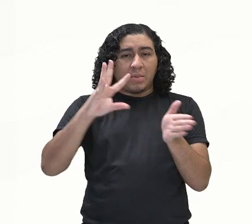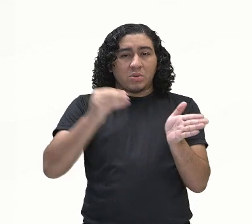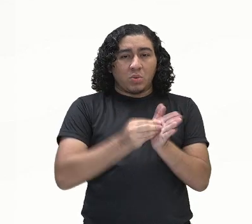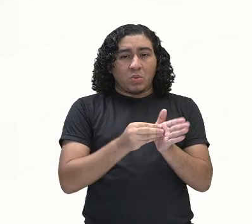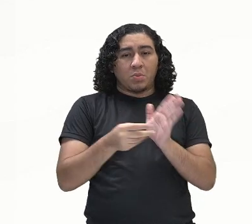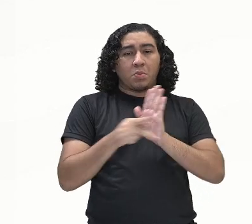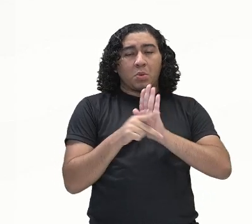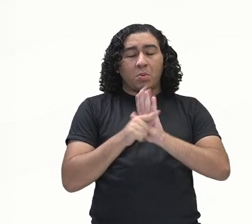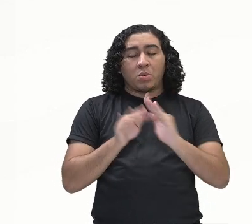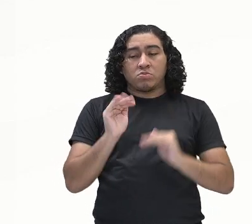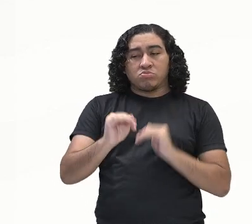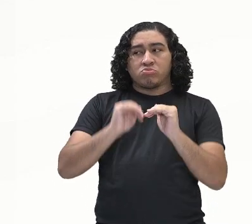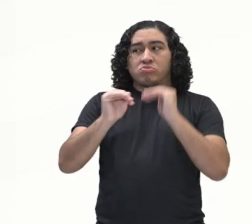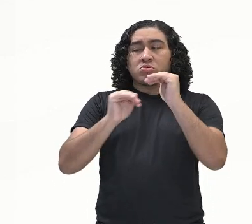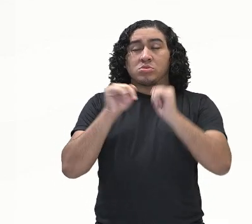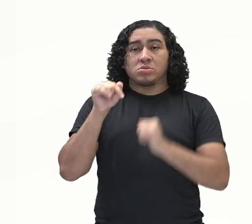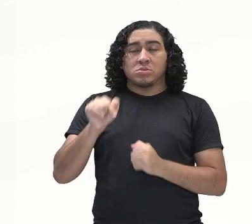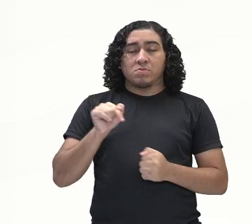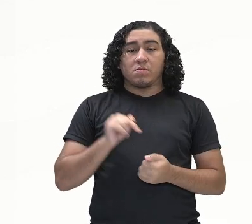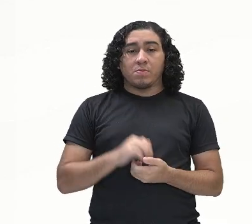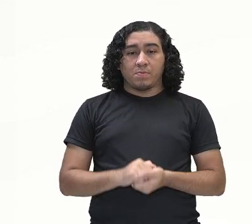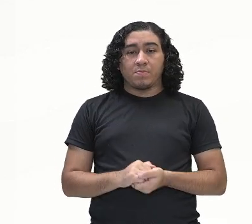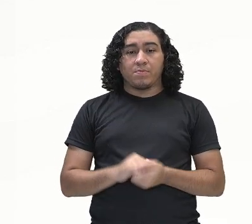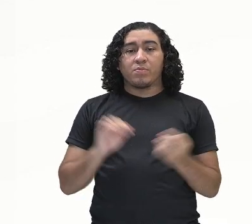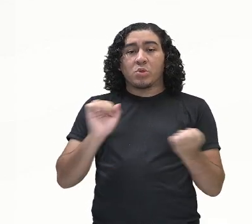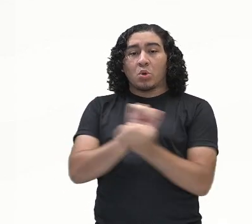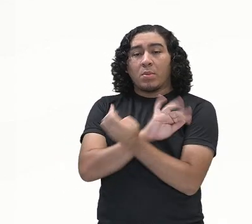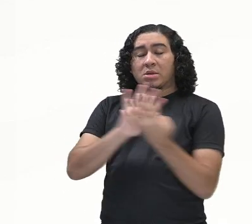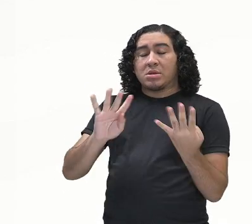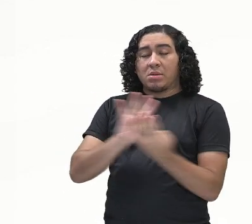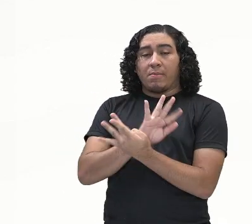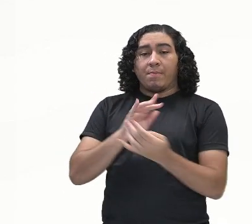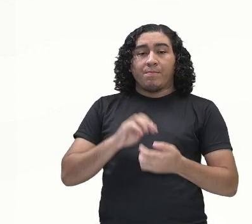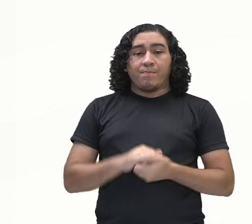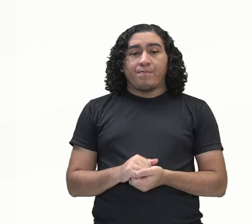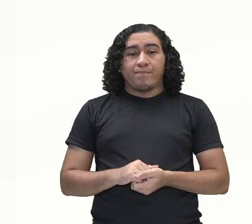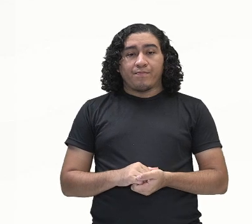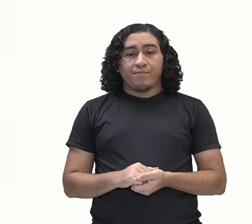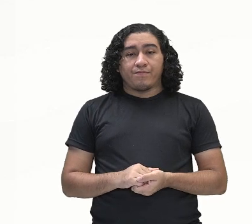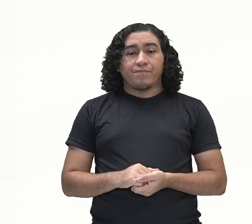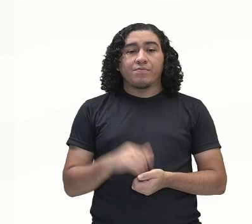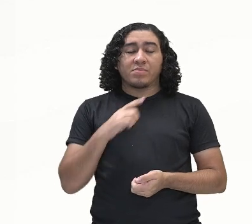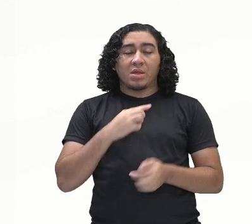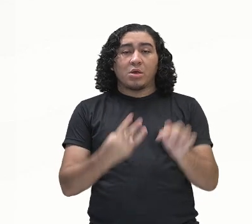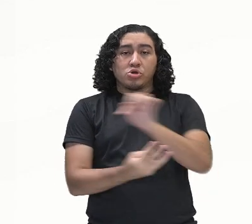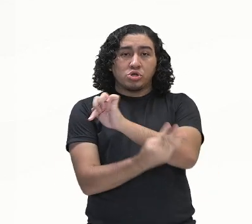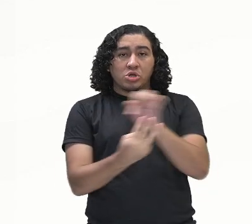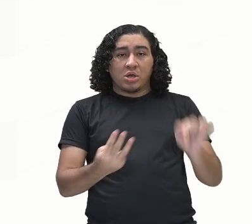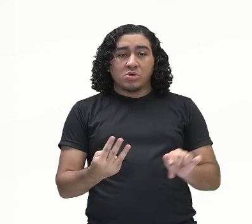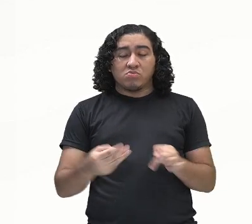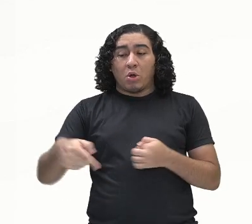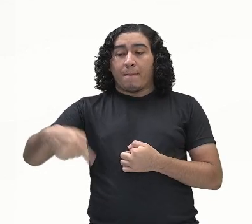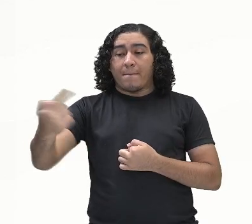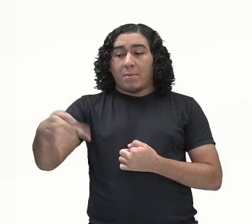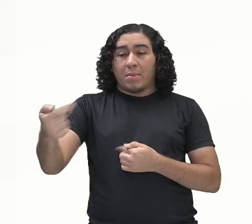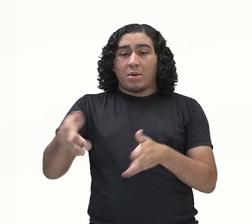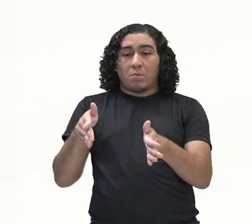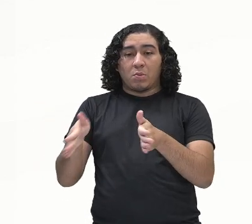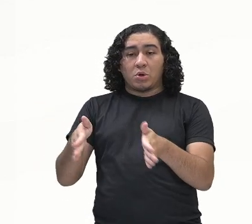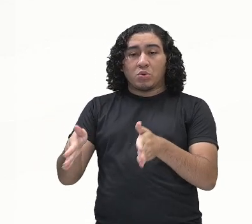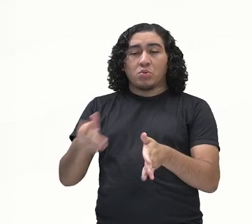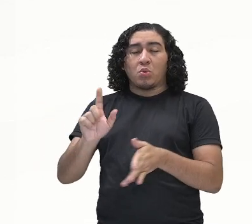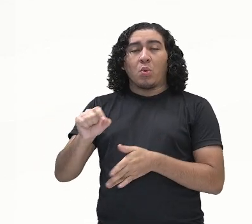né? Nesse processo de urbanização, de crescimento. Então, a gente tem os 3 períodos, né? O primeiro período, que